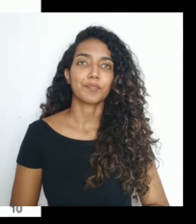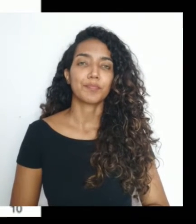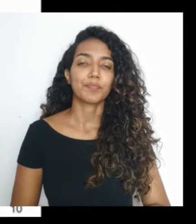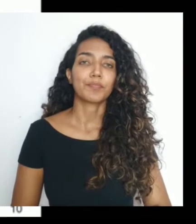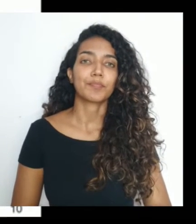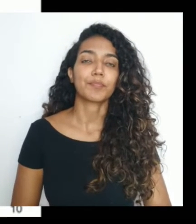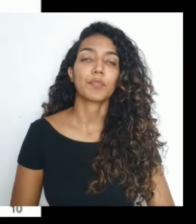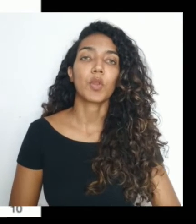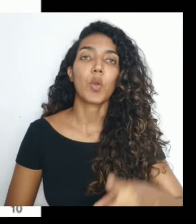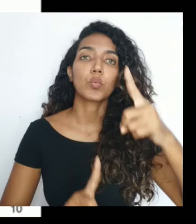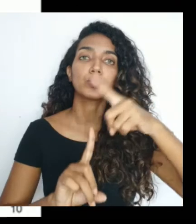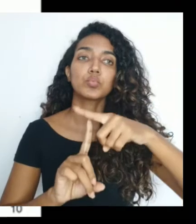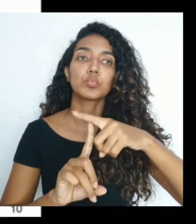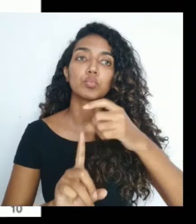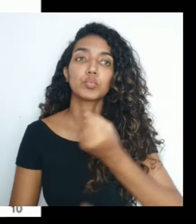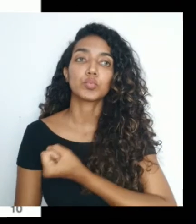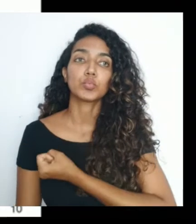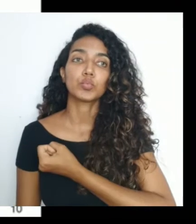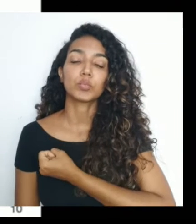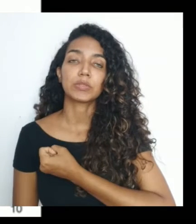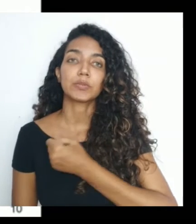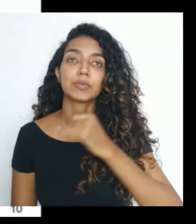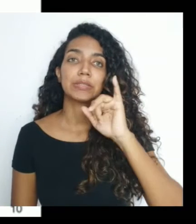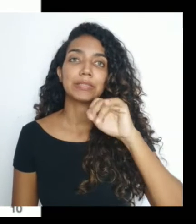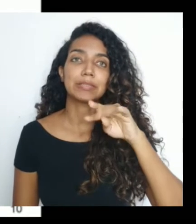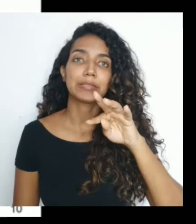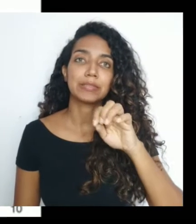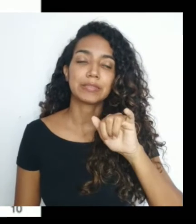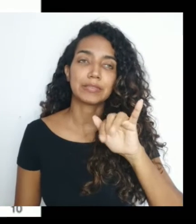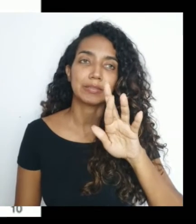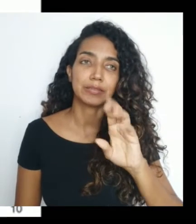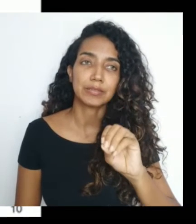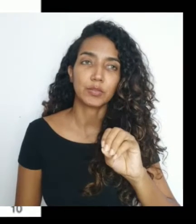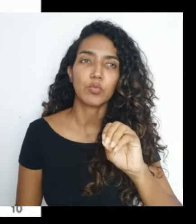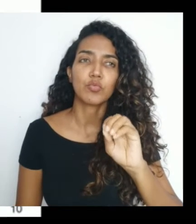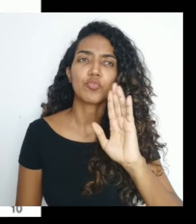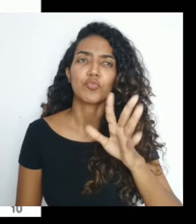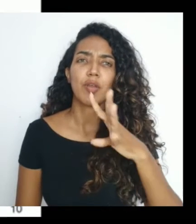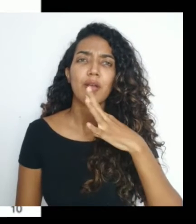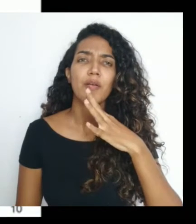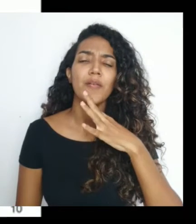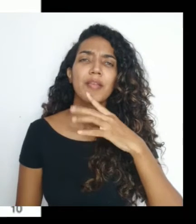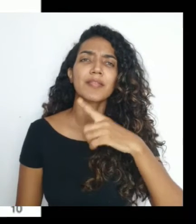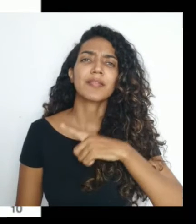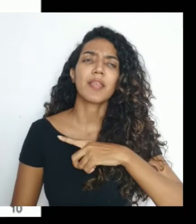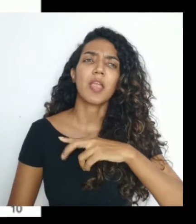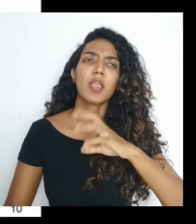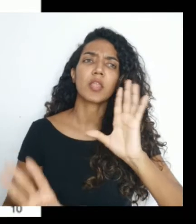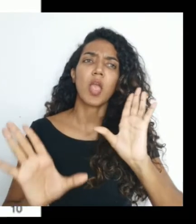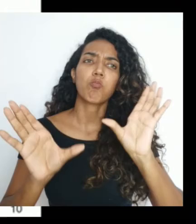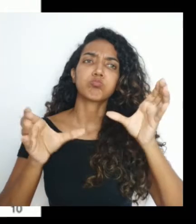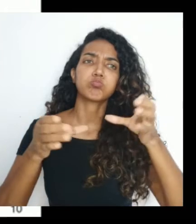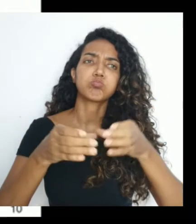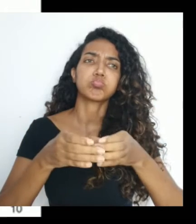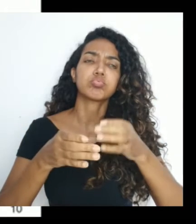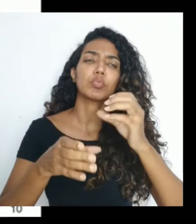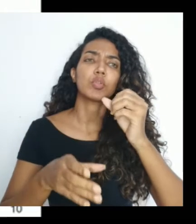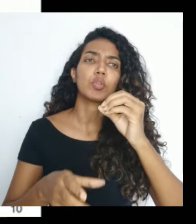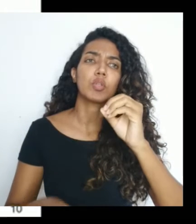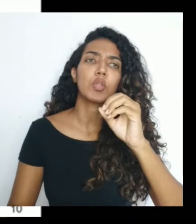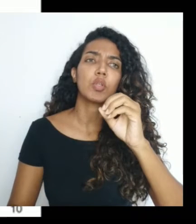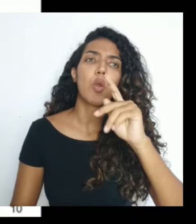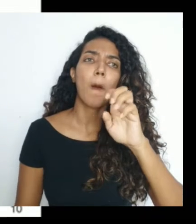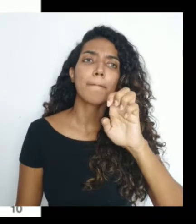inteiro, como a gente já conhece, apresenta um conjunto de operadores que são exatamente iguais a C,